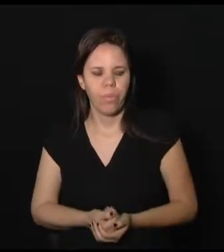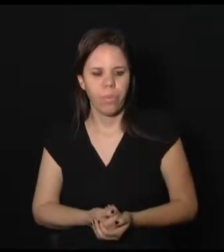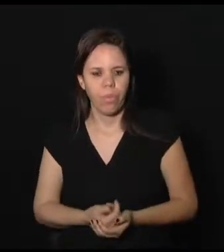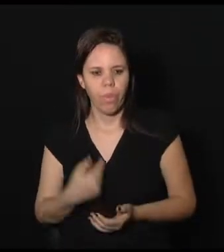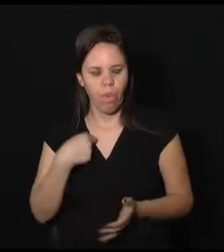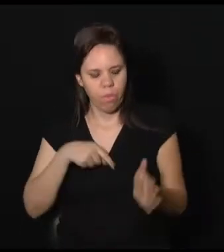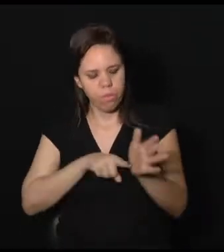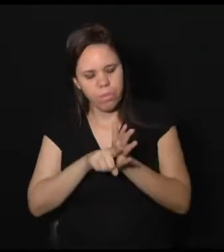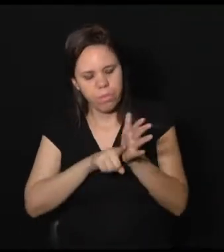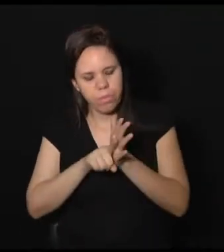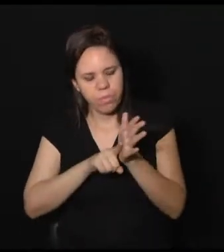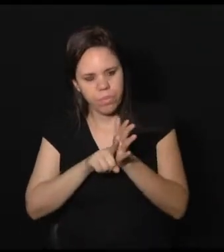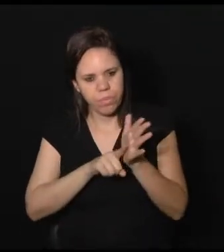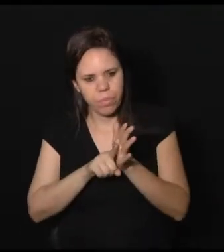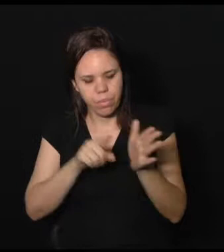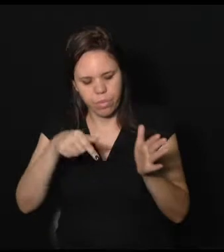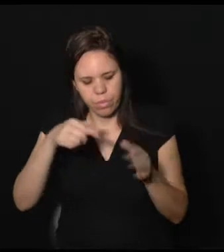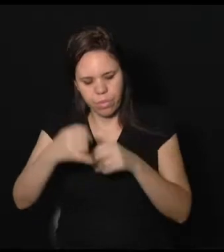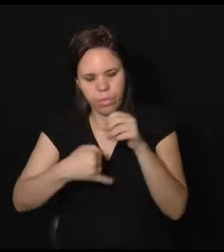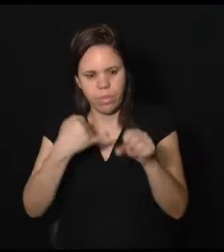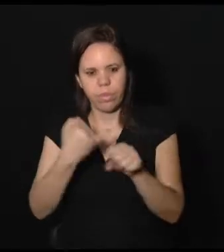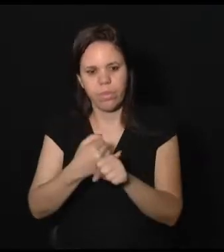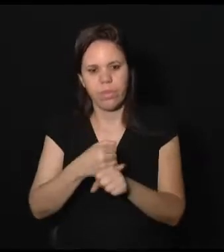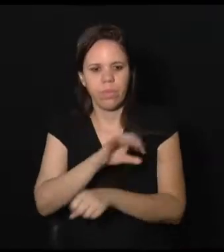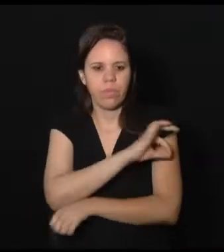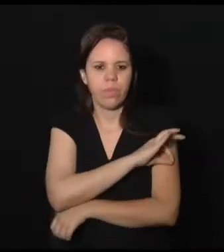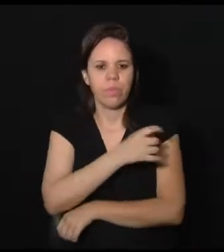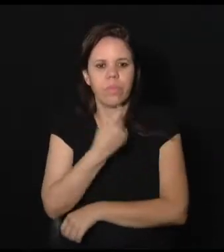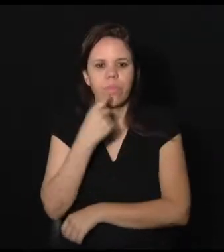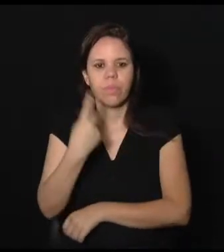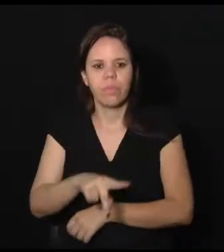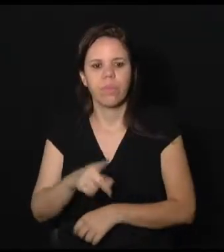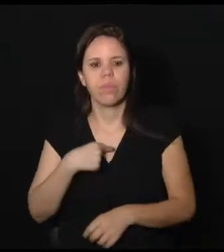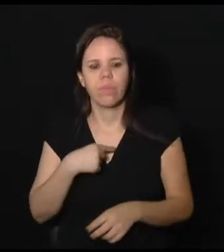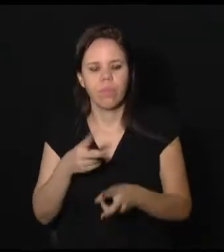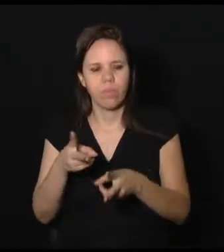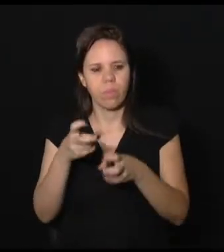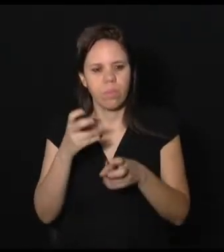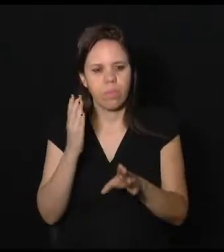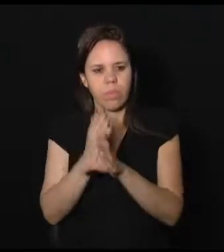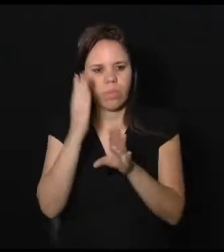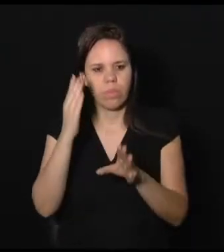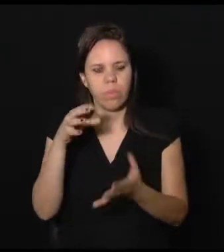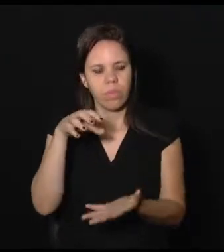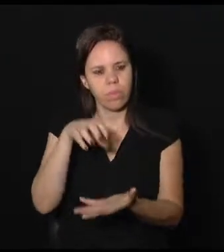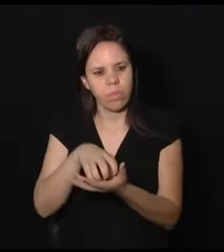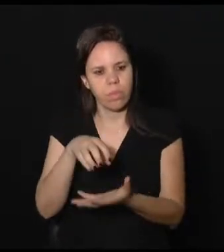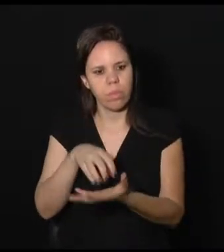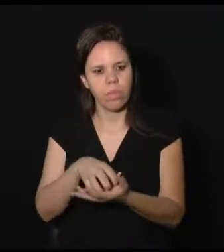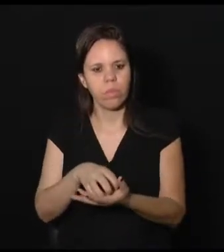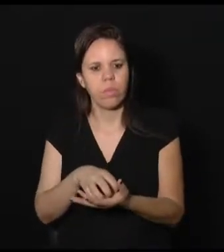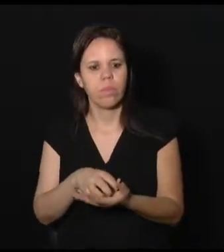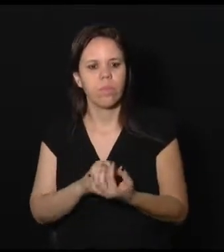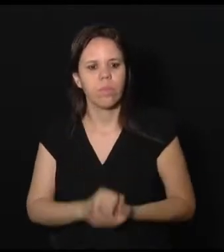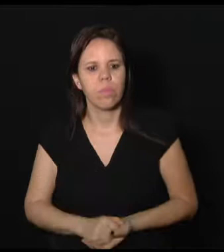consultando o site da Prefeitura aqui de Campinas, eu identifiquei o Departamento de Cooperação Internacional de Campinas.